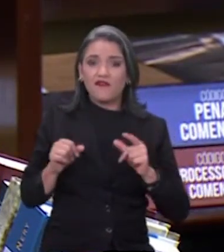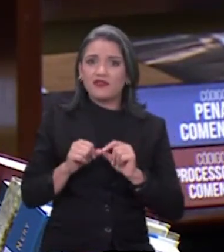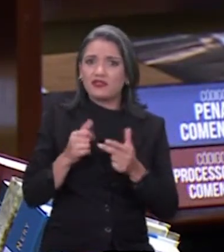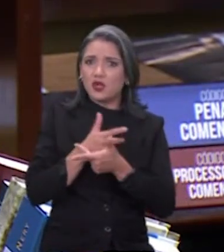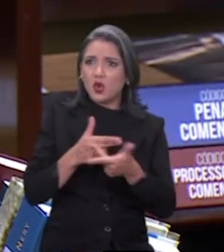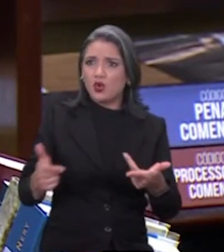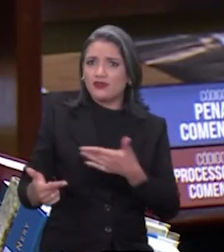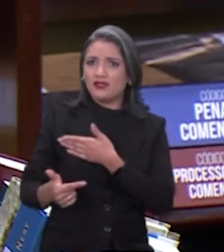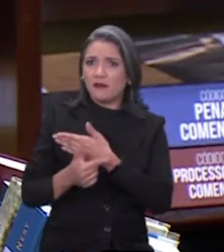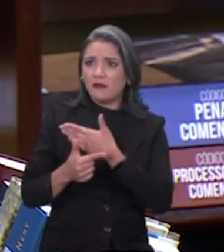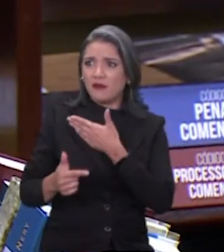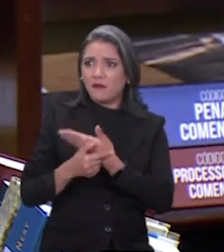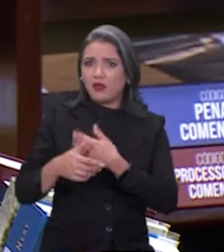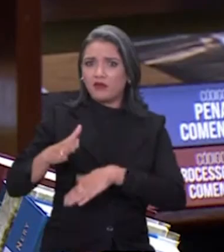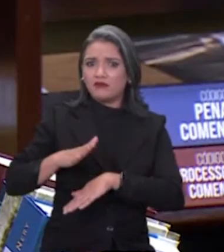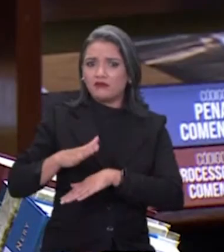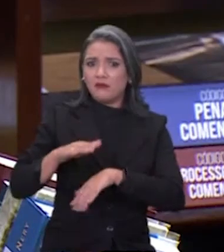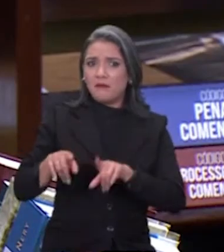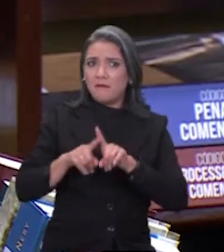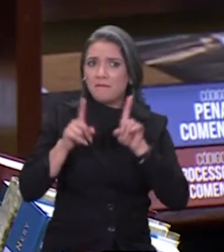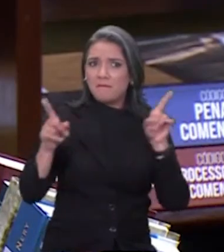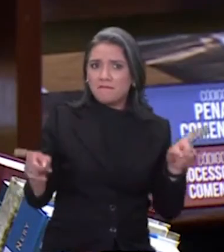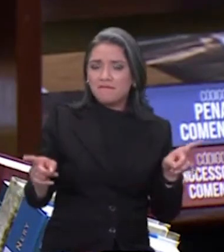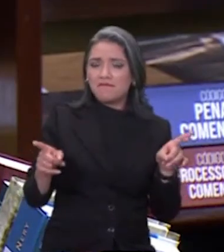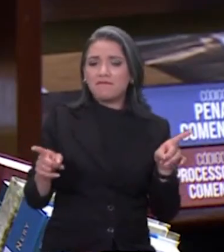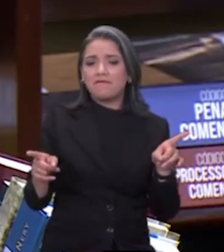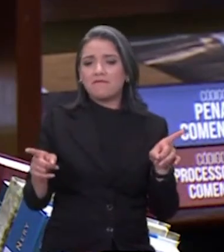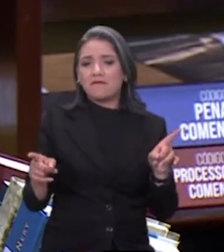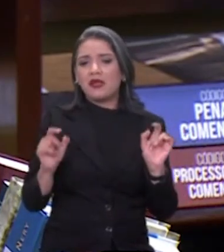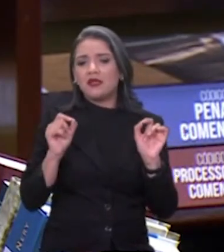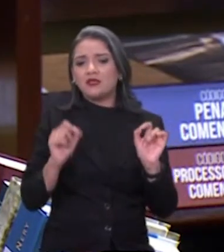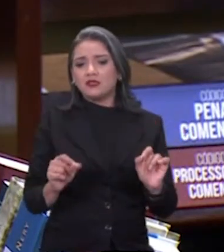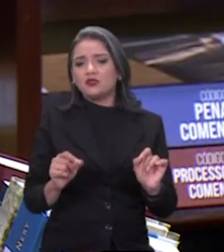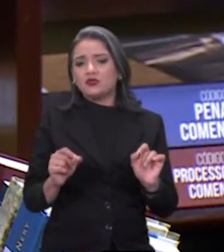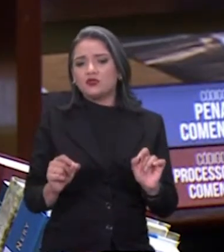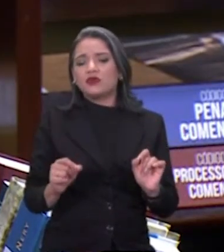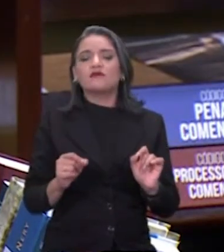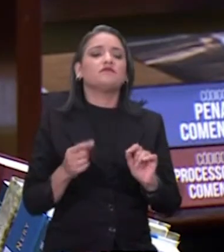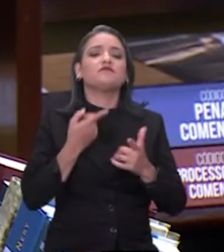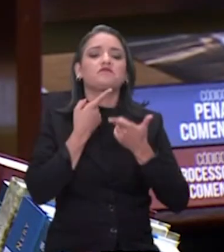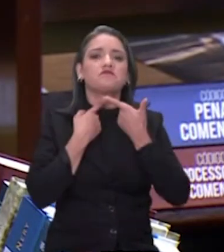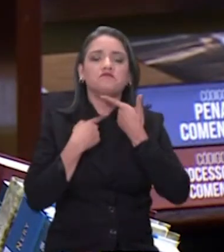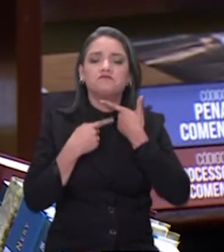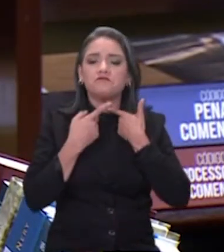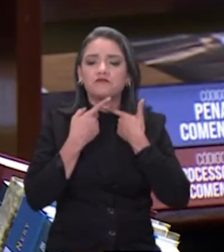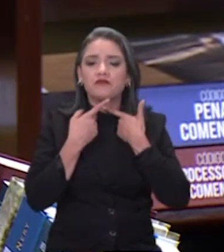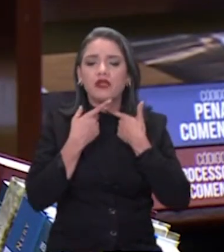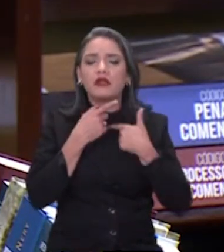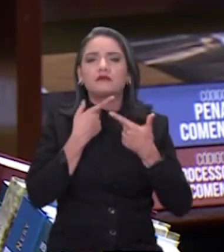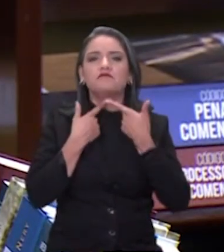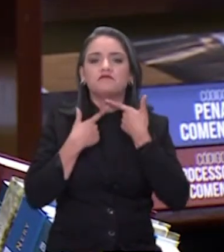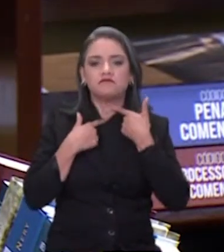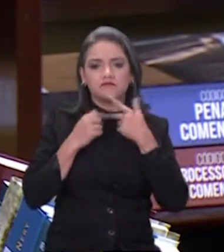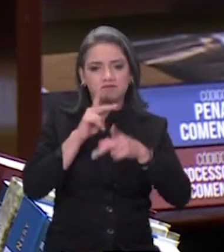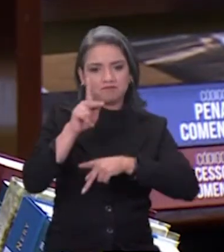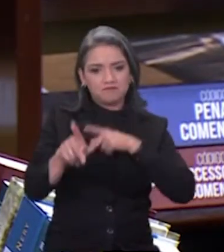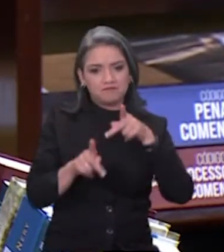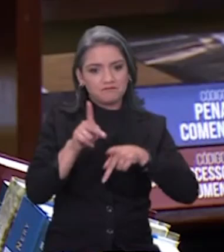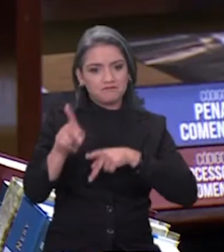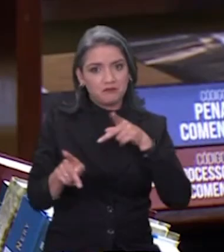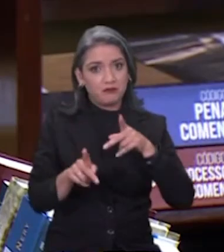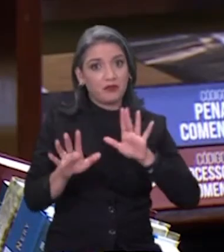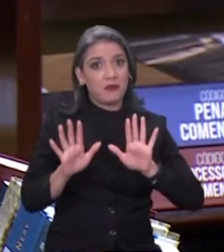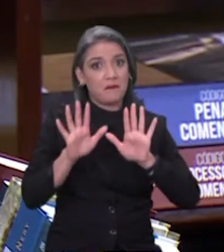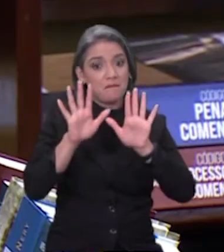atribuições próprias dos canais de legítima expressão da vontade popular, reservada